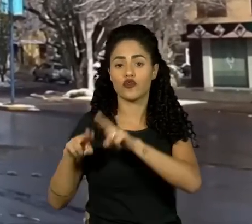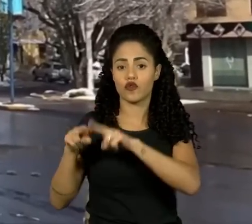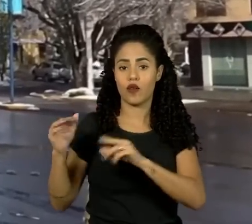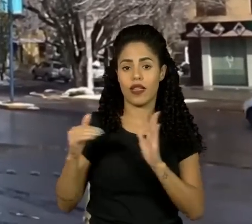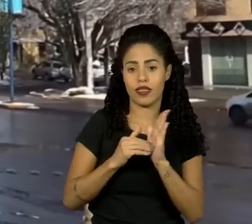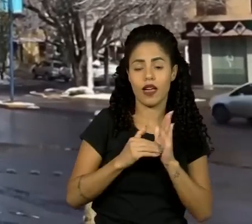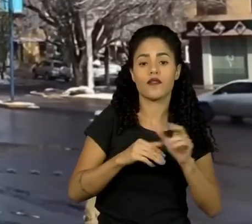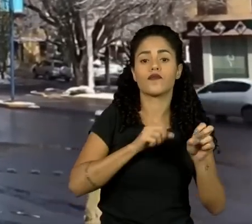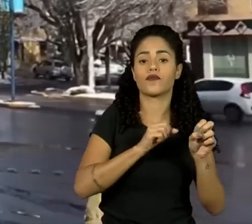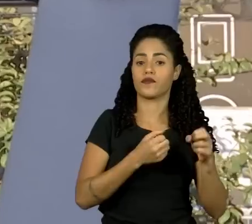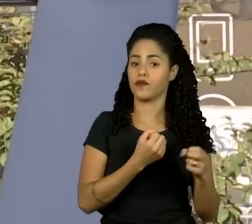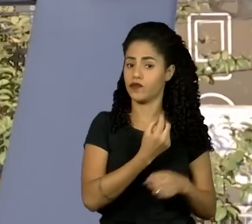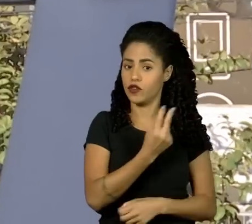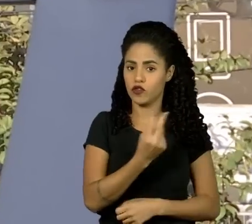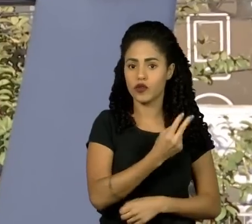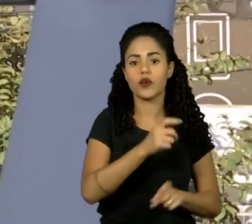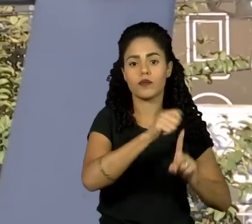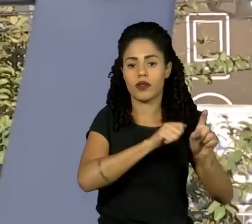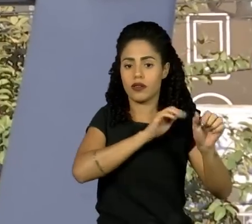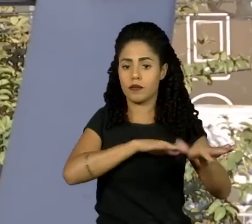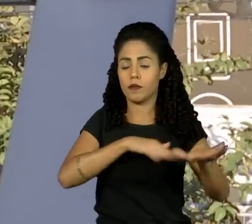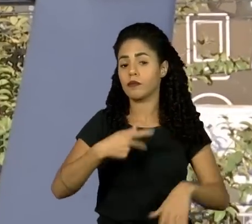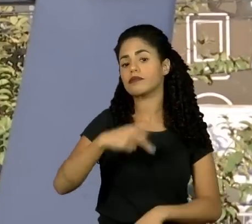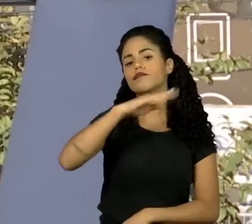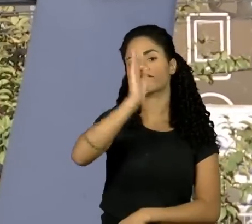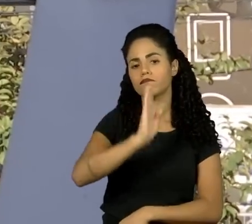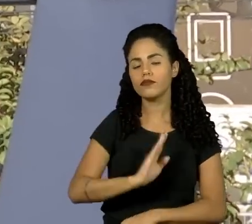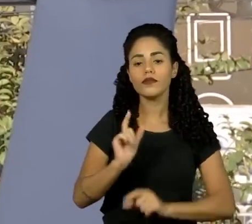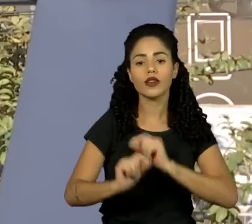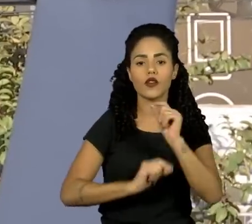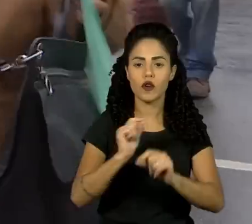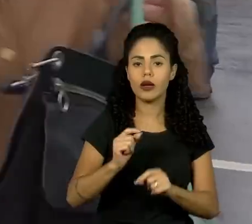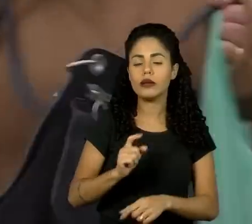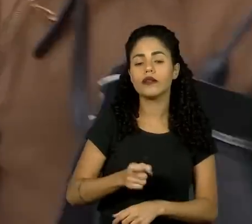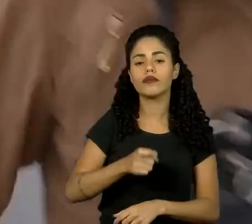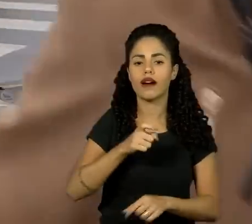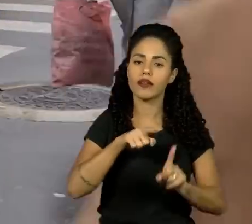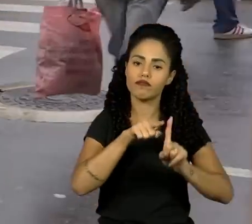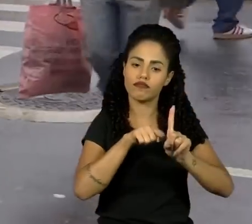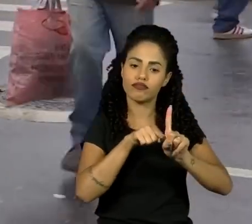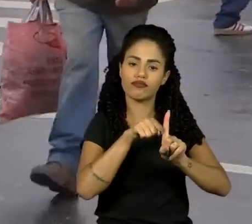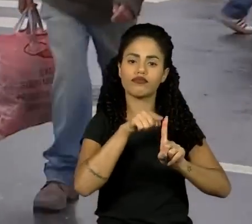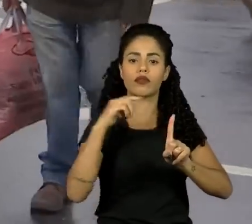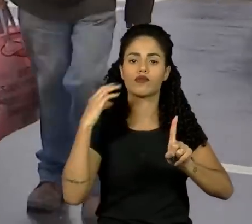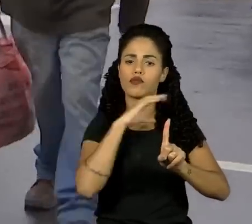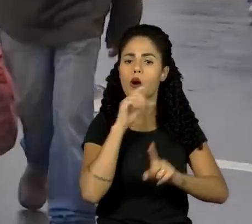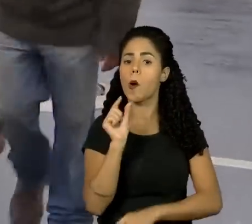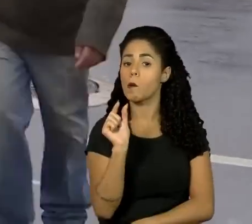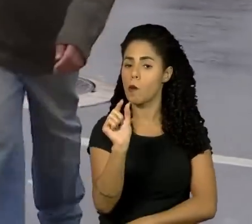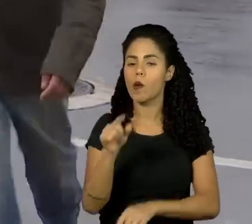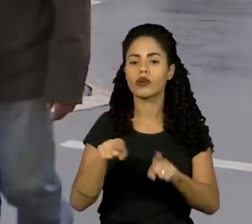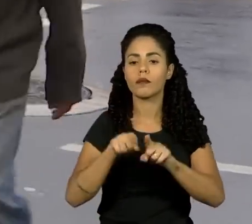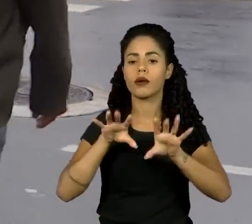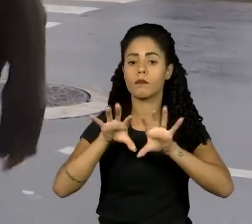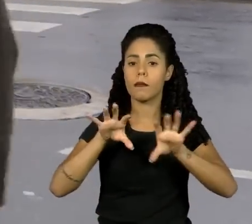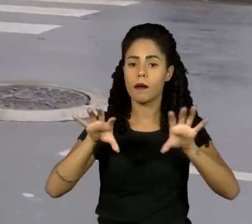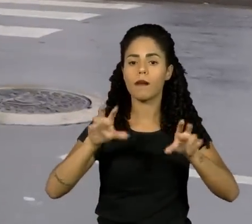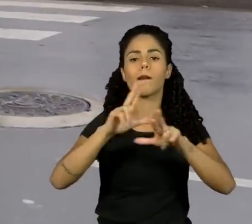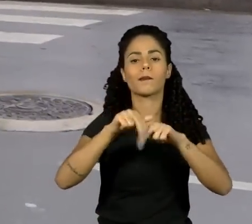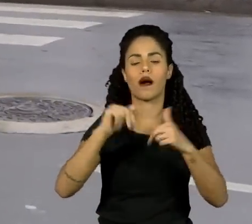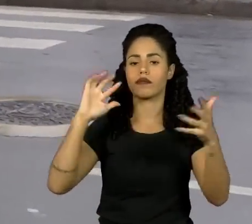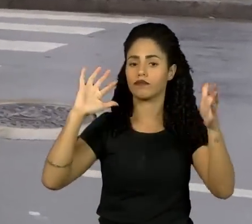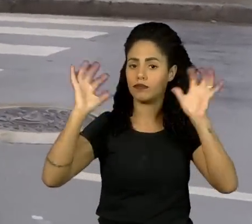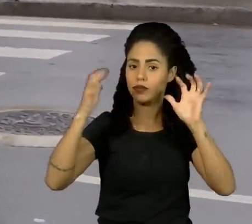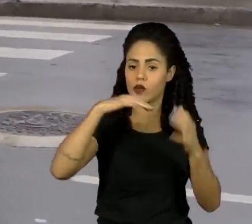22 de setembro. No Brasil, a estação deverá ser mais quente que o normal, provável influência da crise